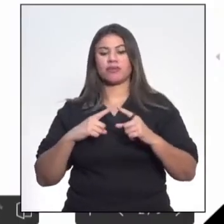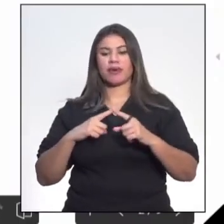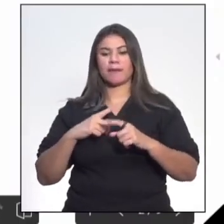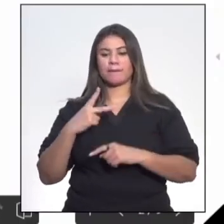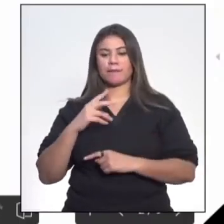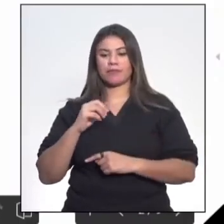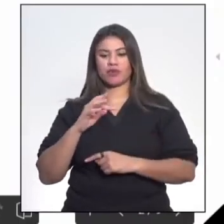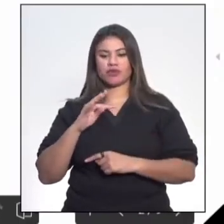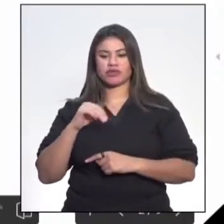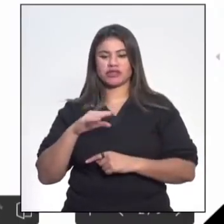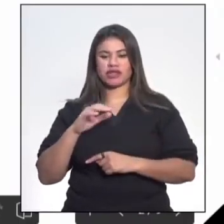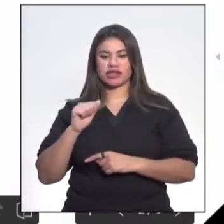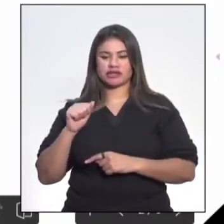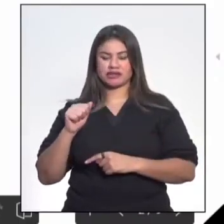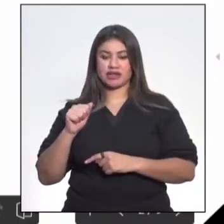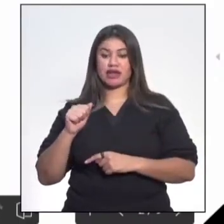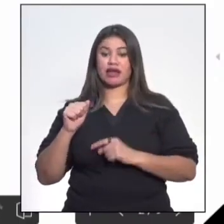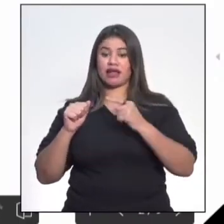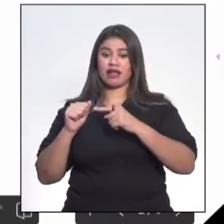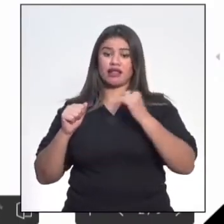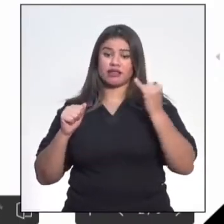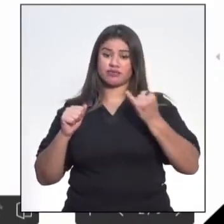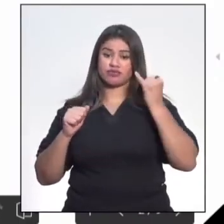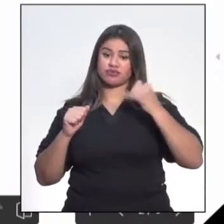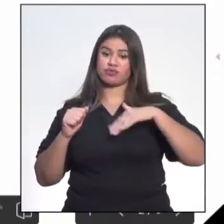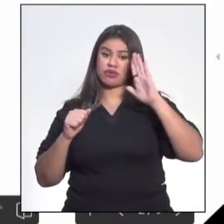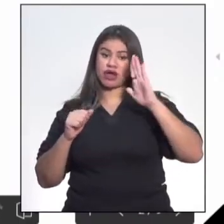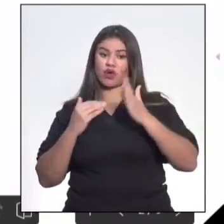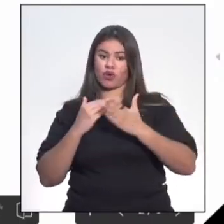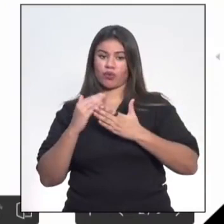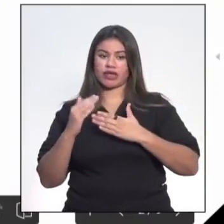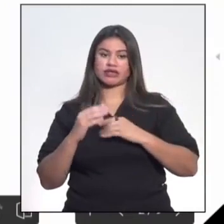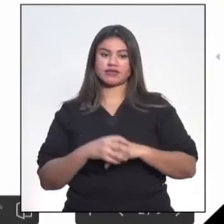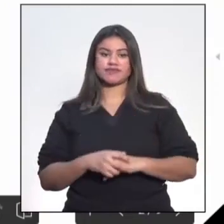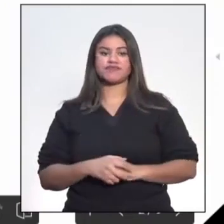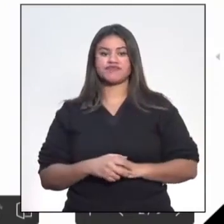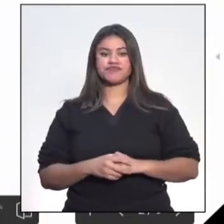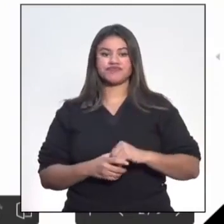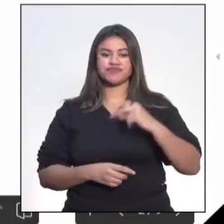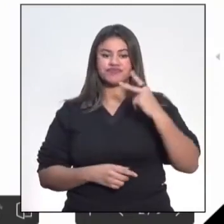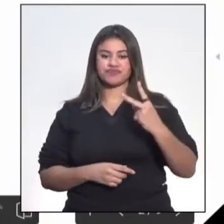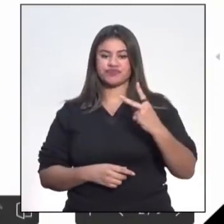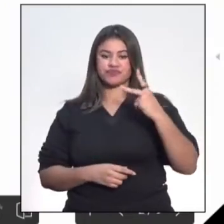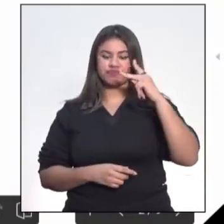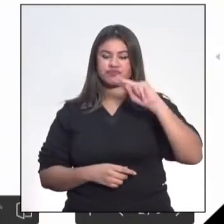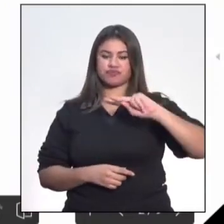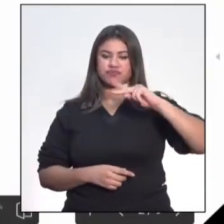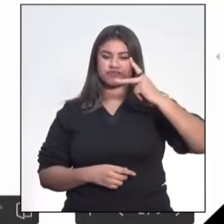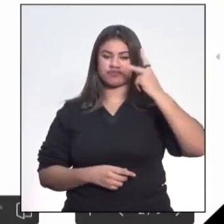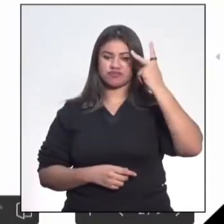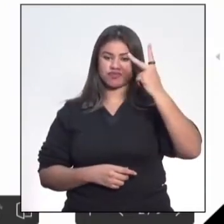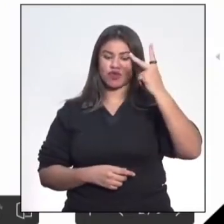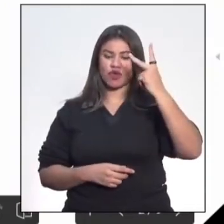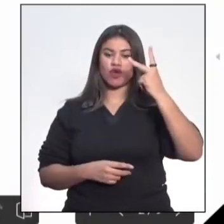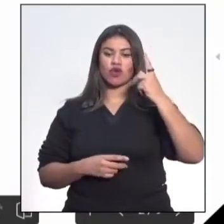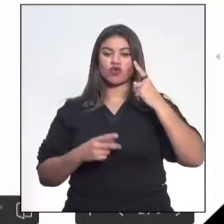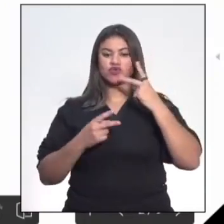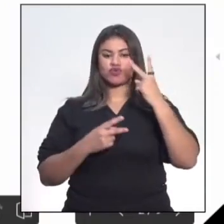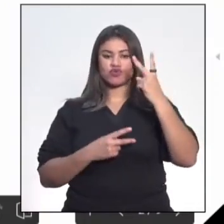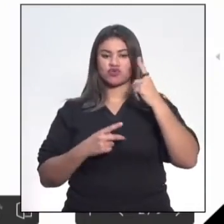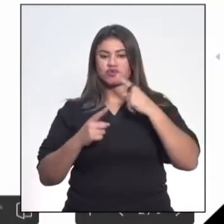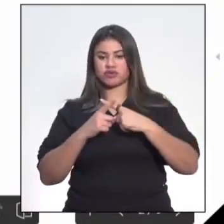mais importante? A potência. Então, a gente começa pela potência. 2 elevado ao quadrado. 2 vezes 2, 4. Então, a gente tem que